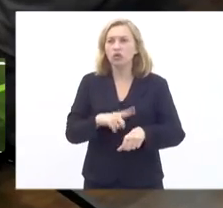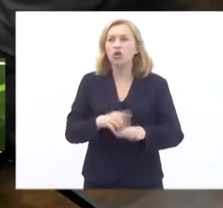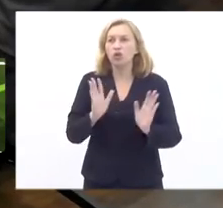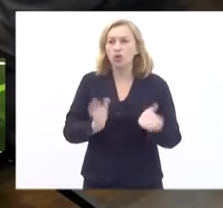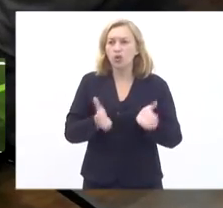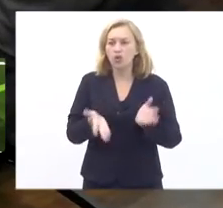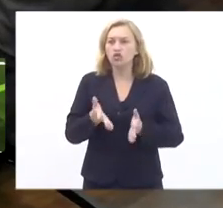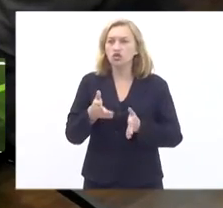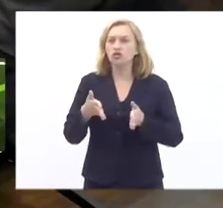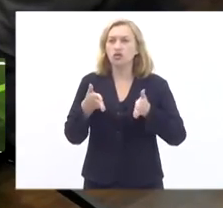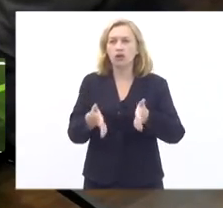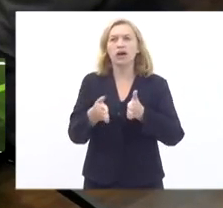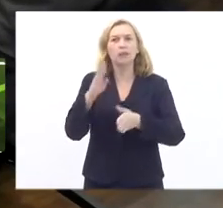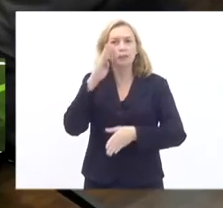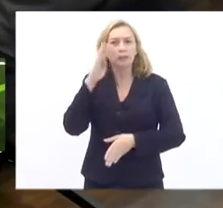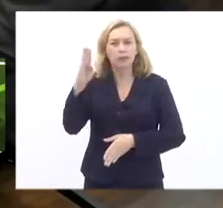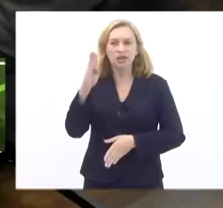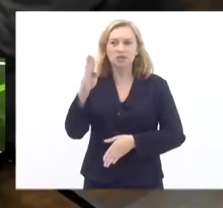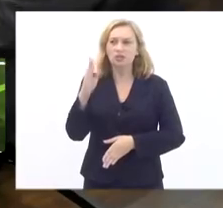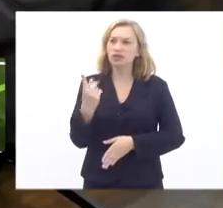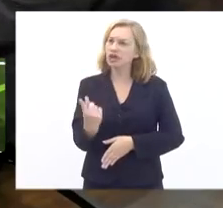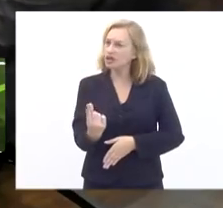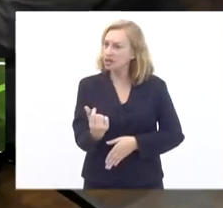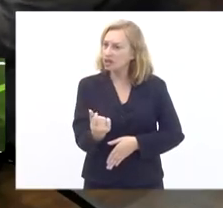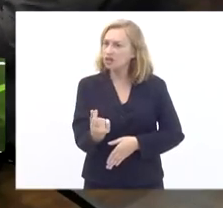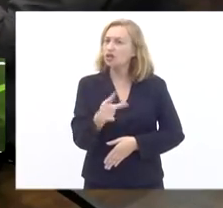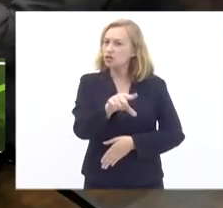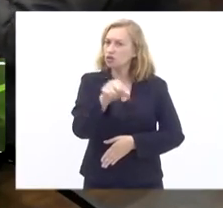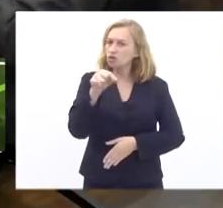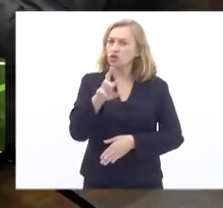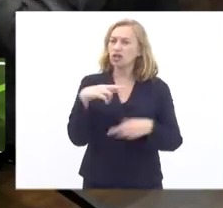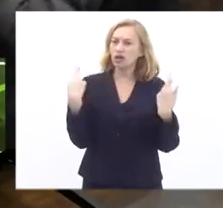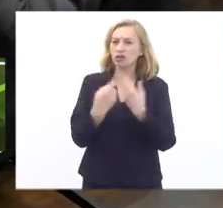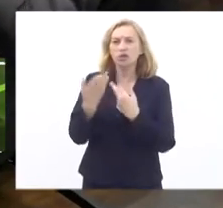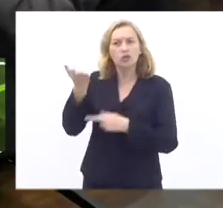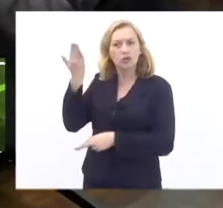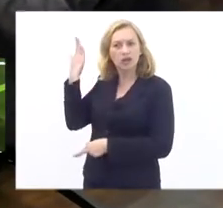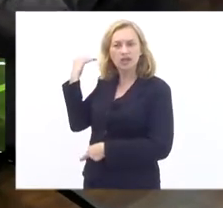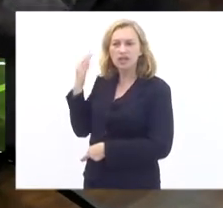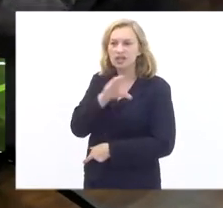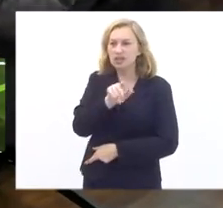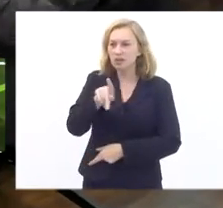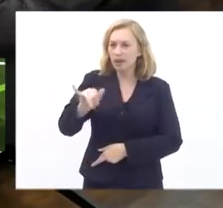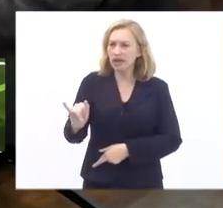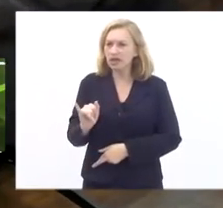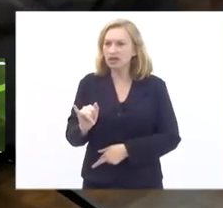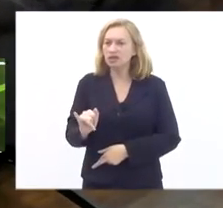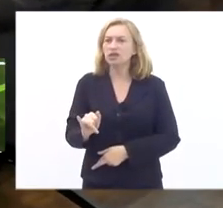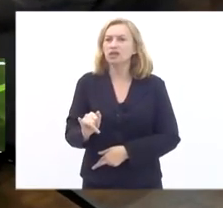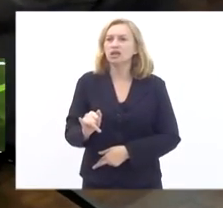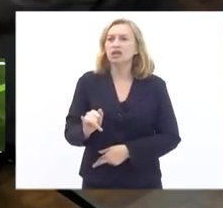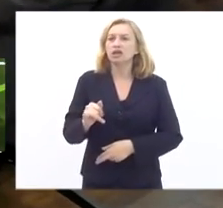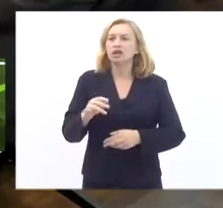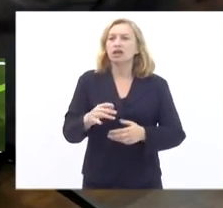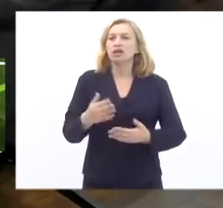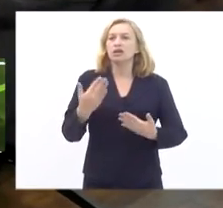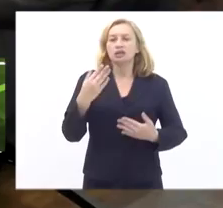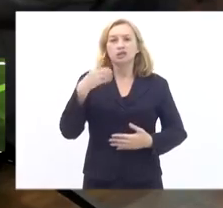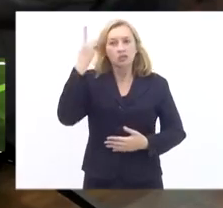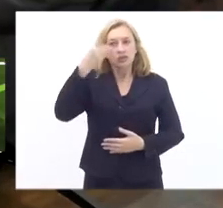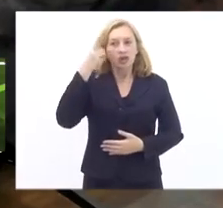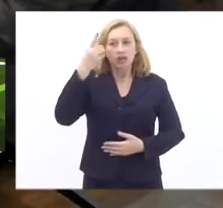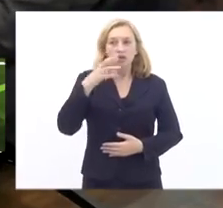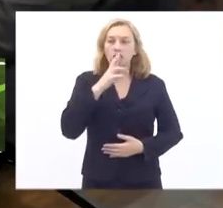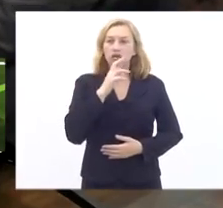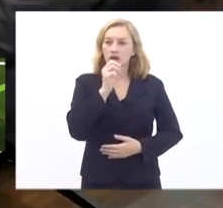tratando especificamente, foi definido isso na reunião passada pelos membros dessa CPI, querendo ser a presença do deputado Rodrigo Amorim, que está aqui presente